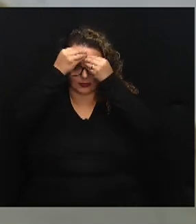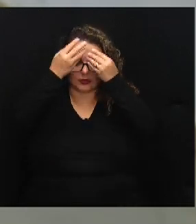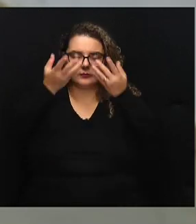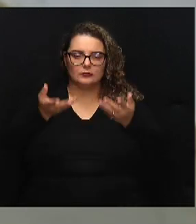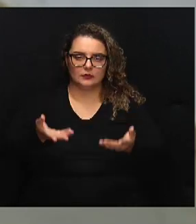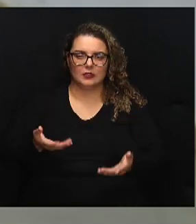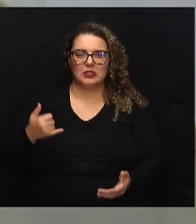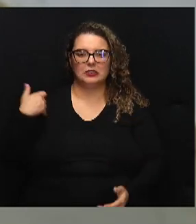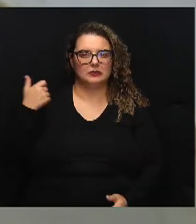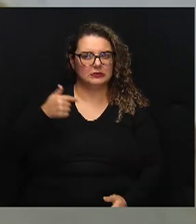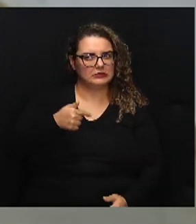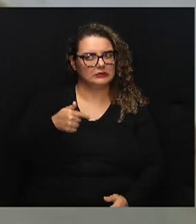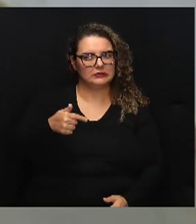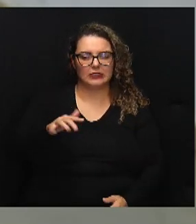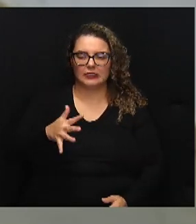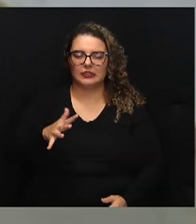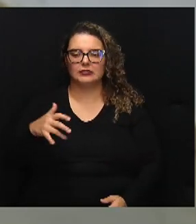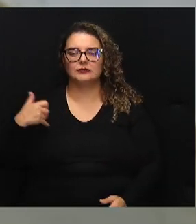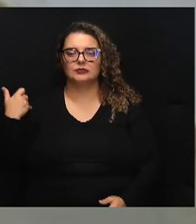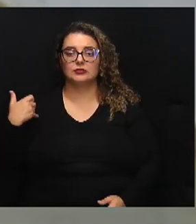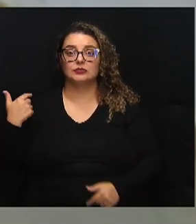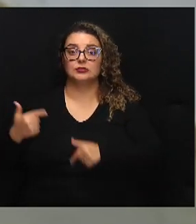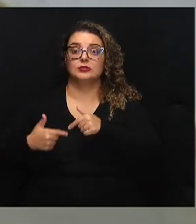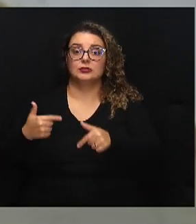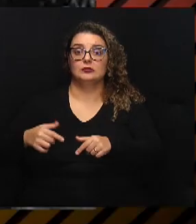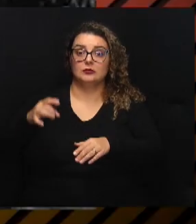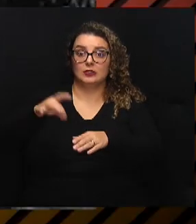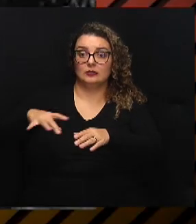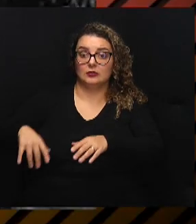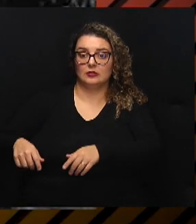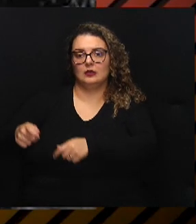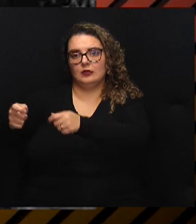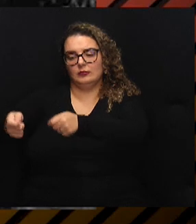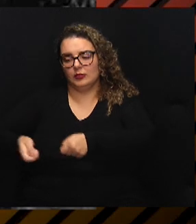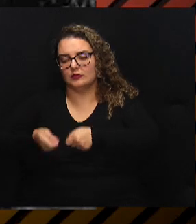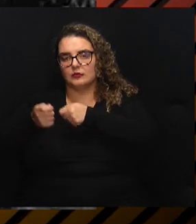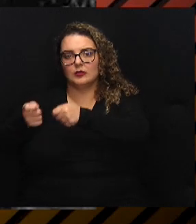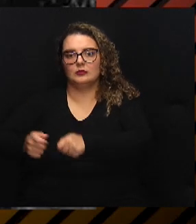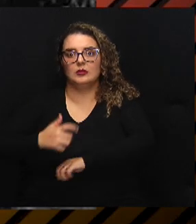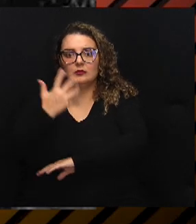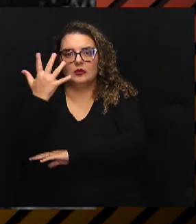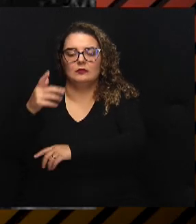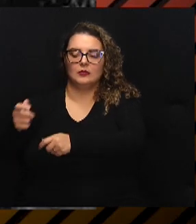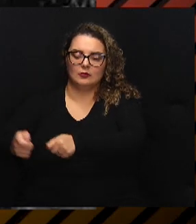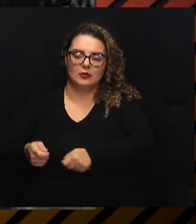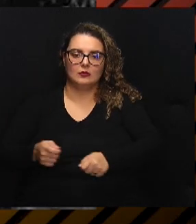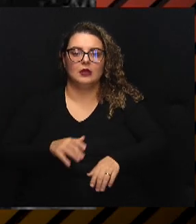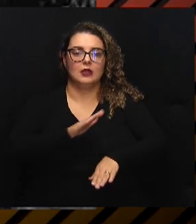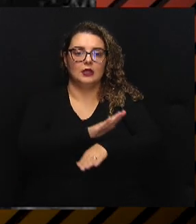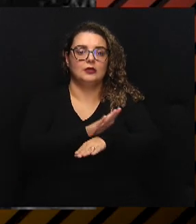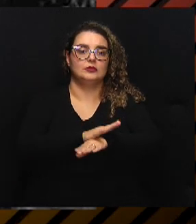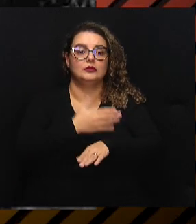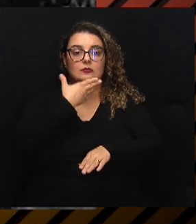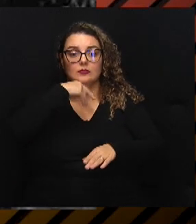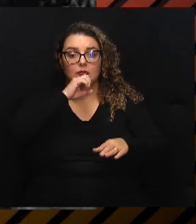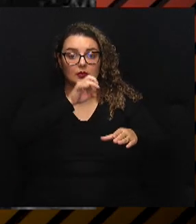de 7 anos de idade eu trabalhava na agricultura, capinava café, ia ajudar meu pai a plantar café,